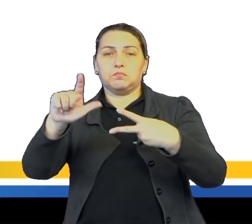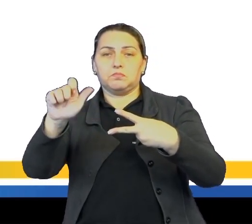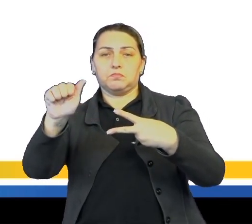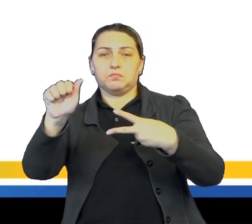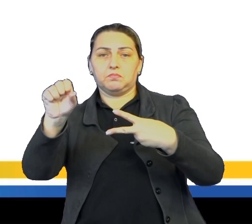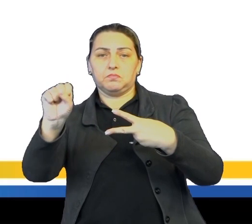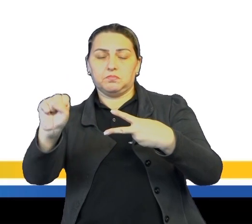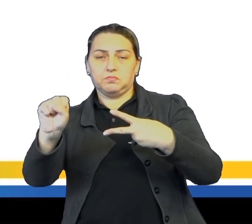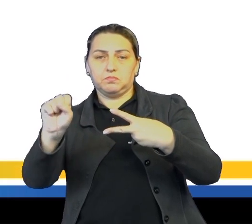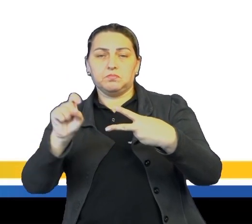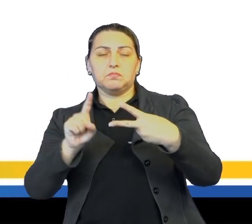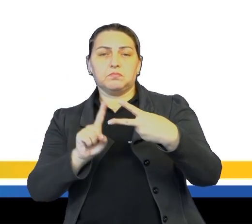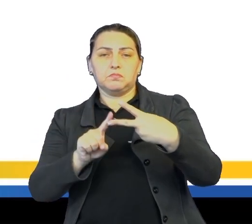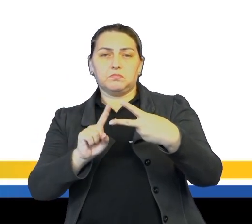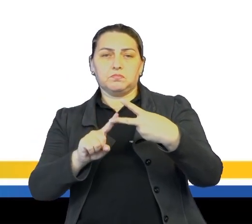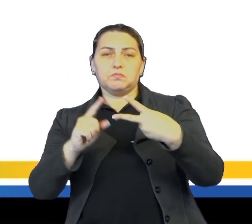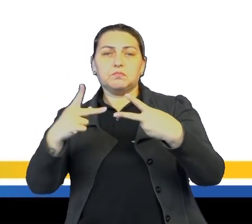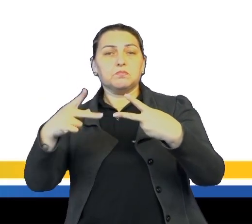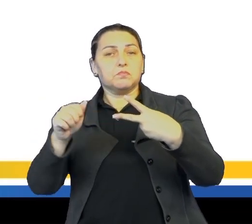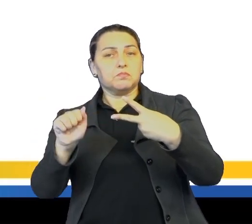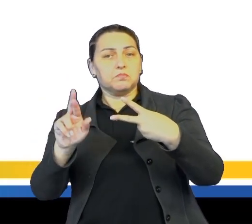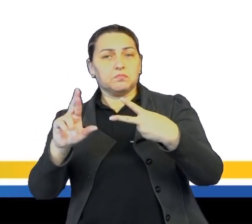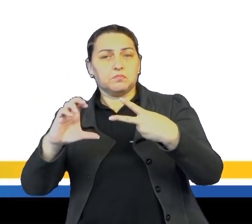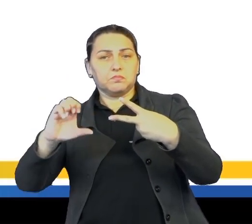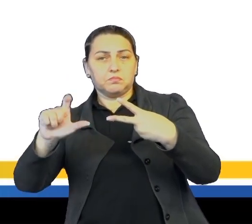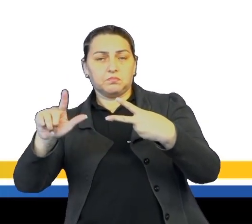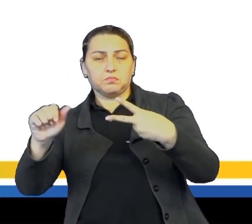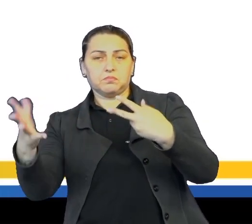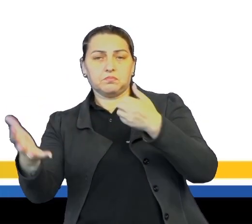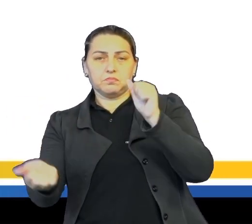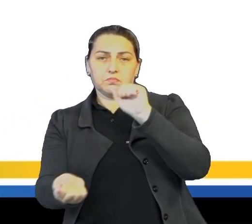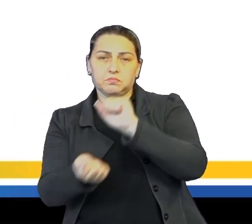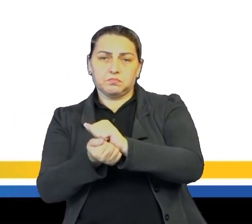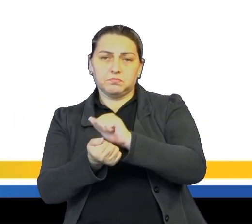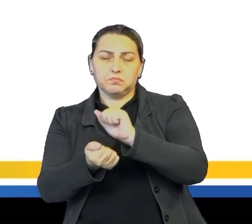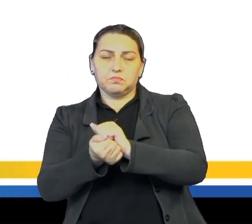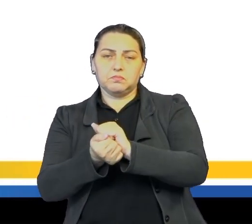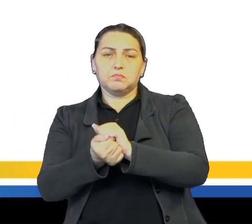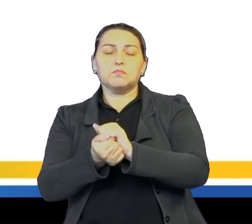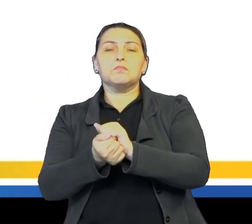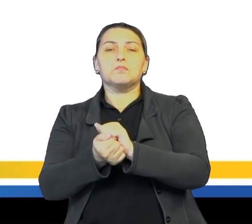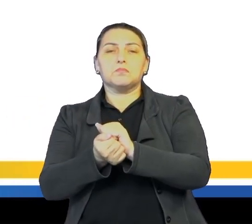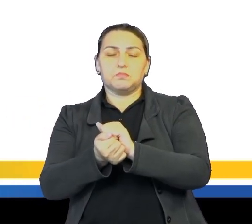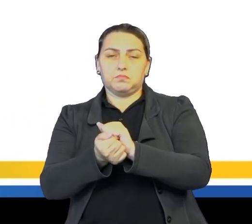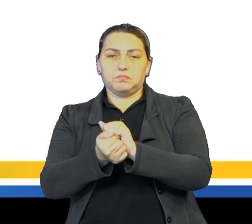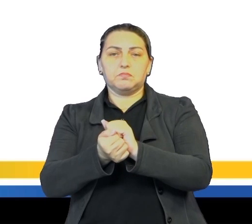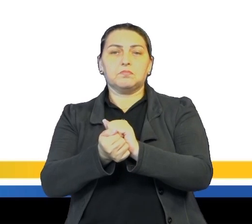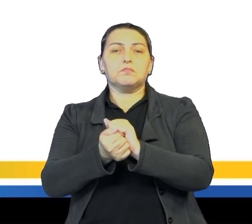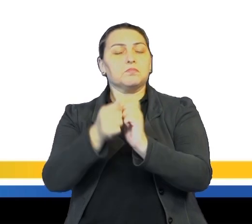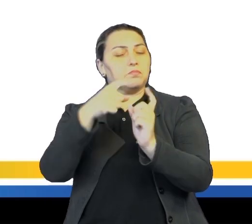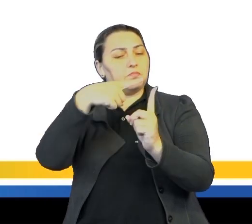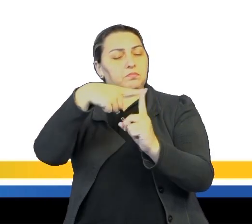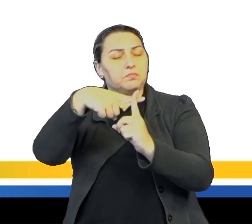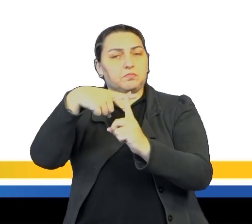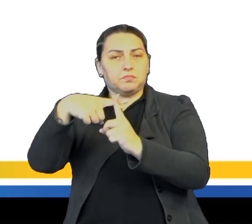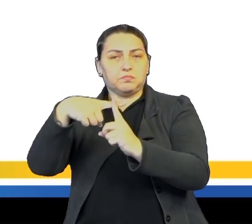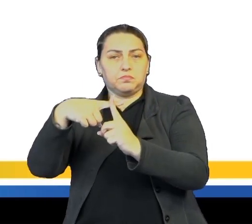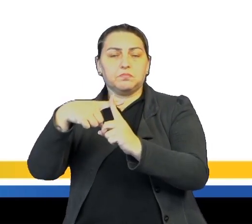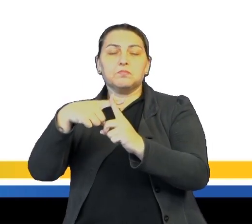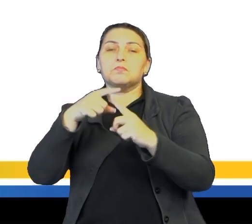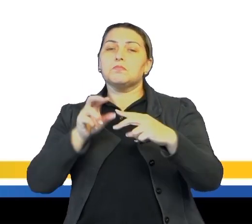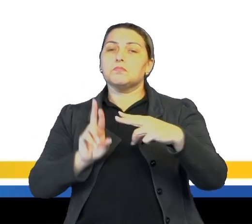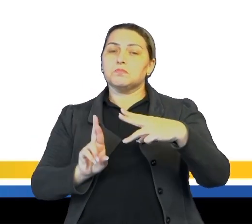a parcela e a outra parcela que é quando você vai juntá-las ou seja você vai soma-las e